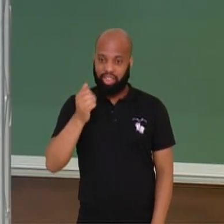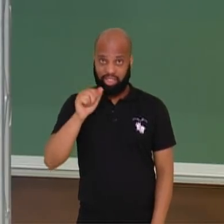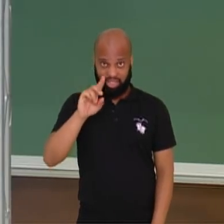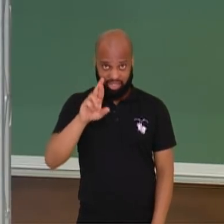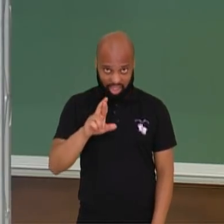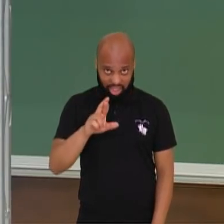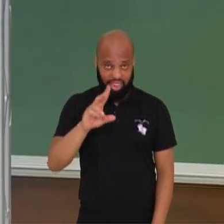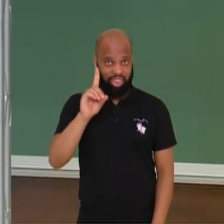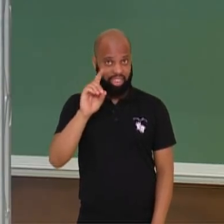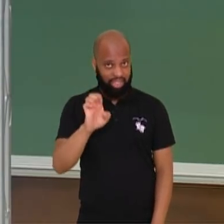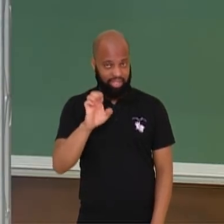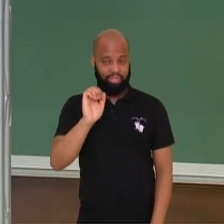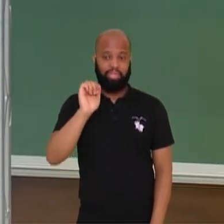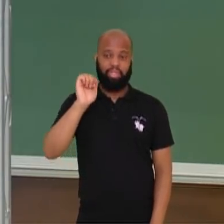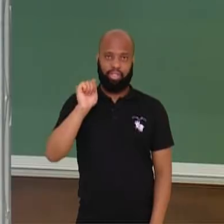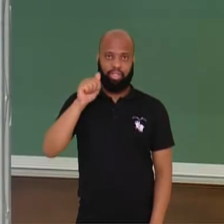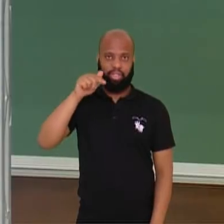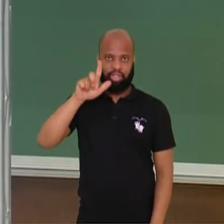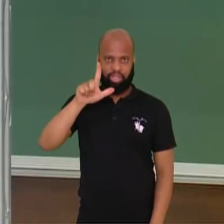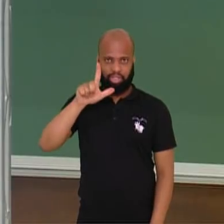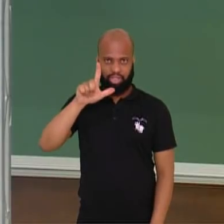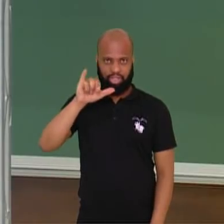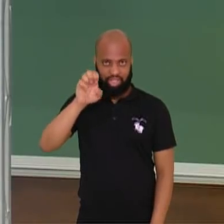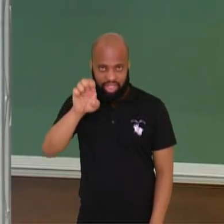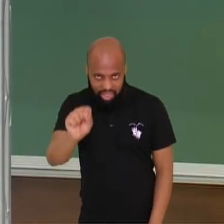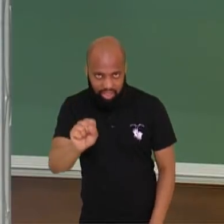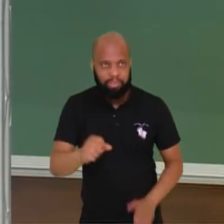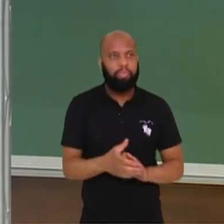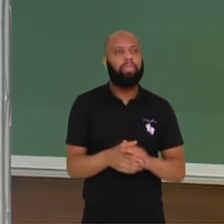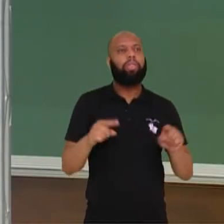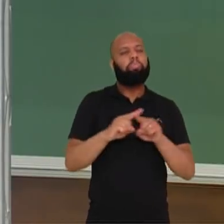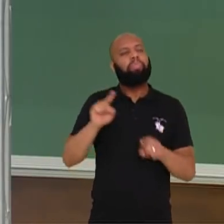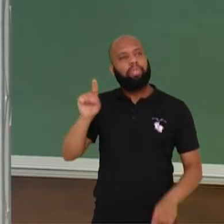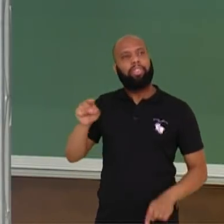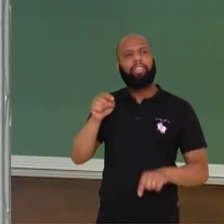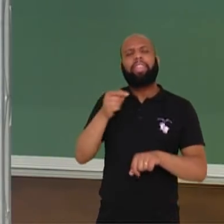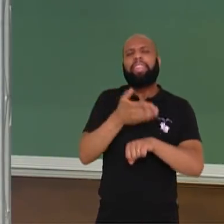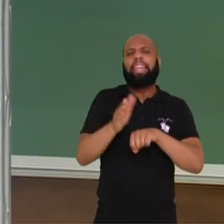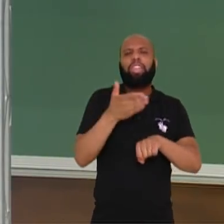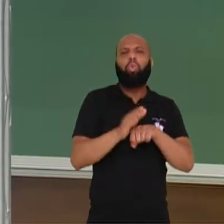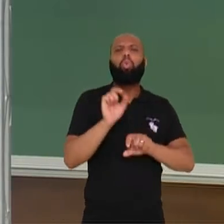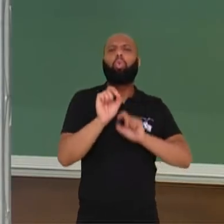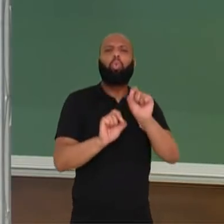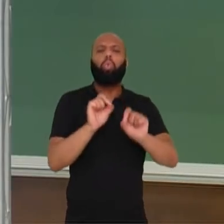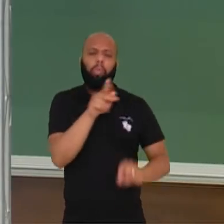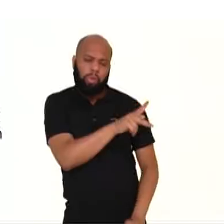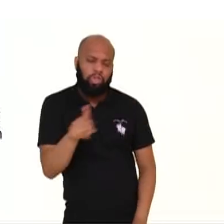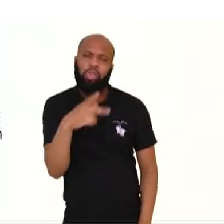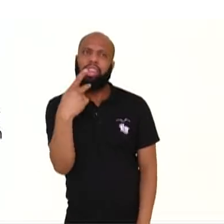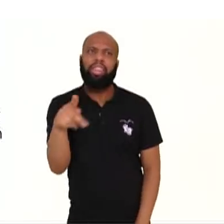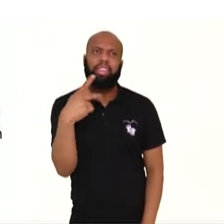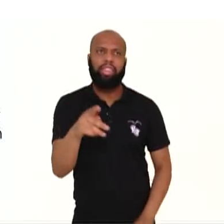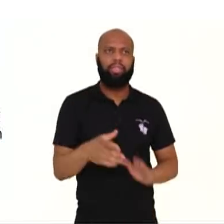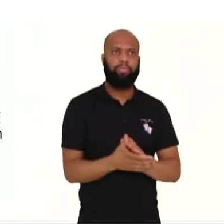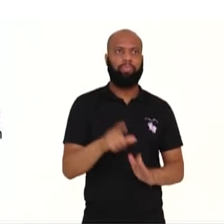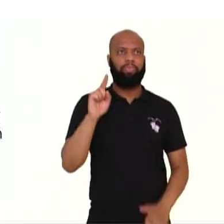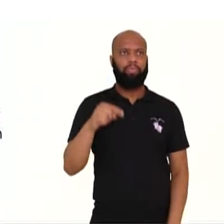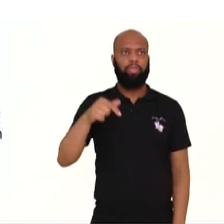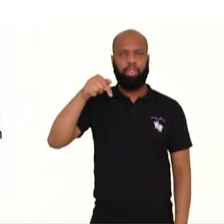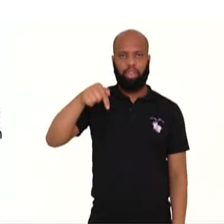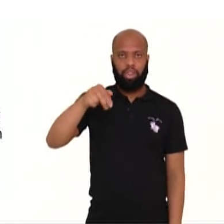de Aquiles. Muito bem, Aquiles foi treinado por Quiron, assim que ele se